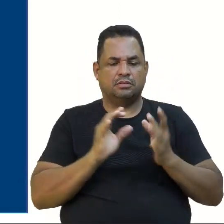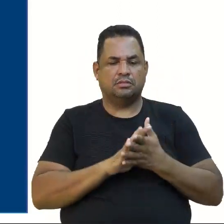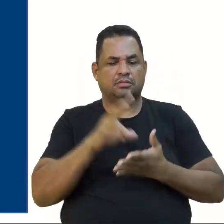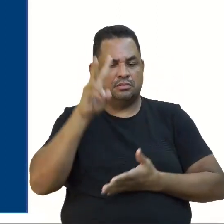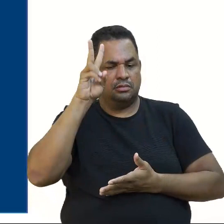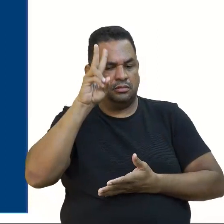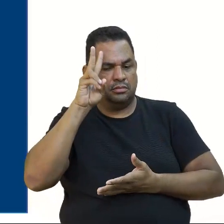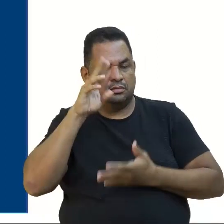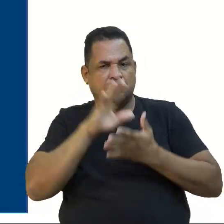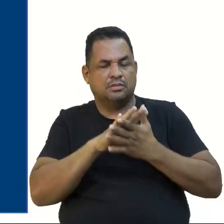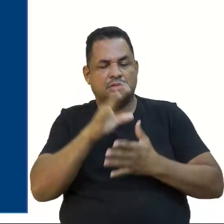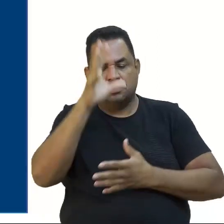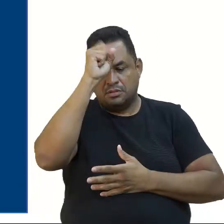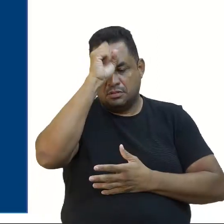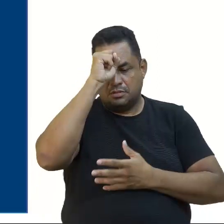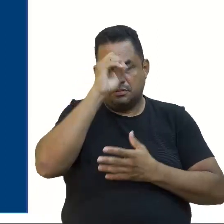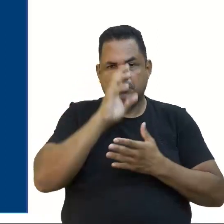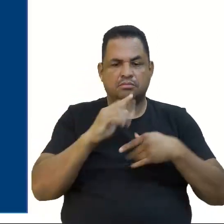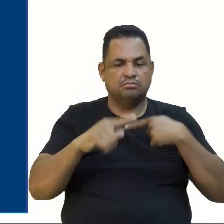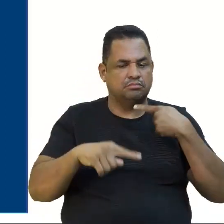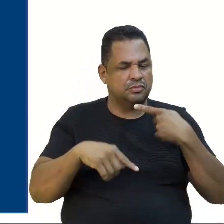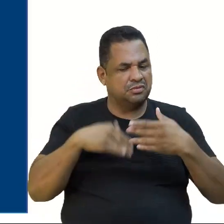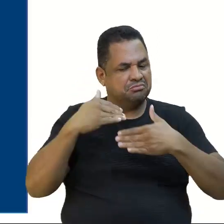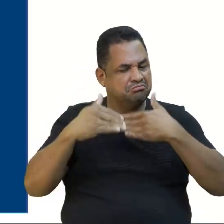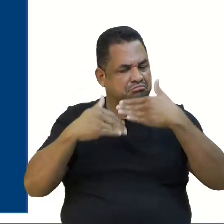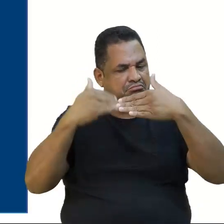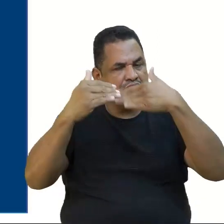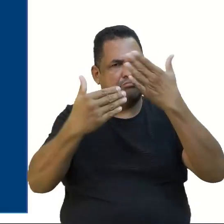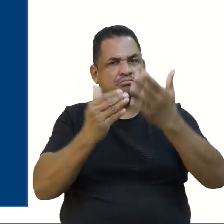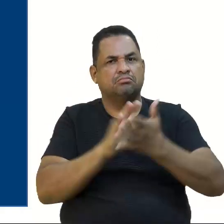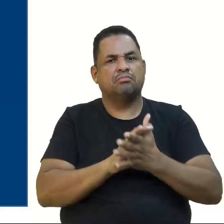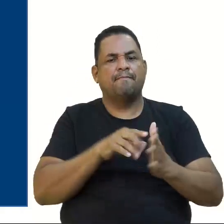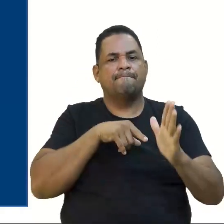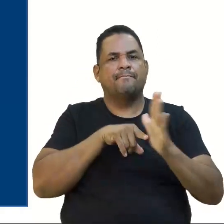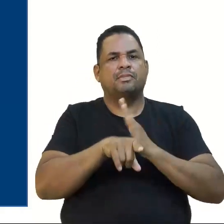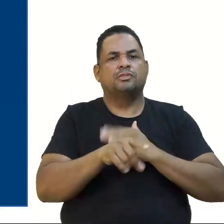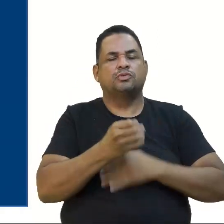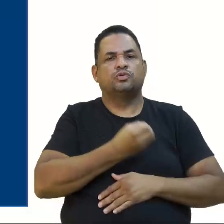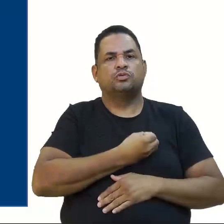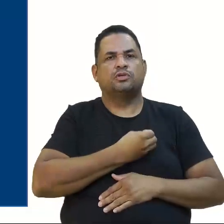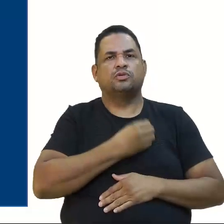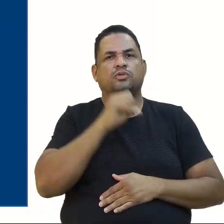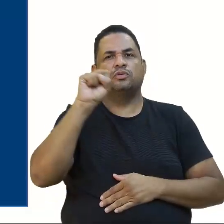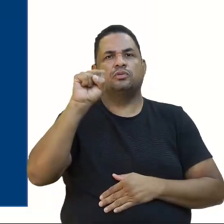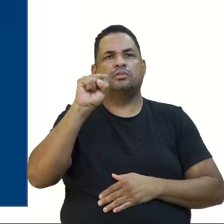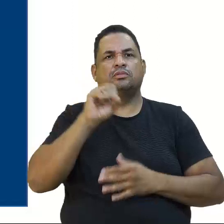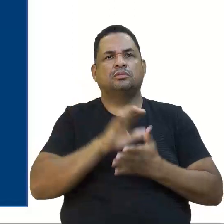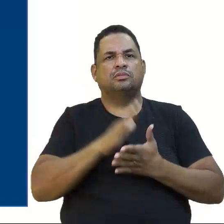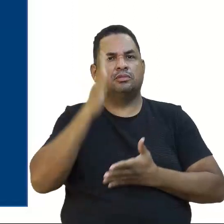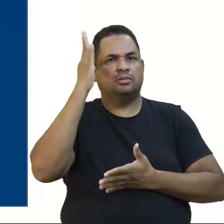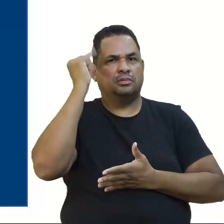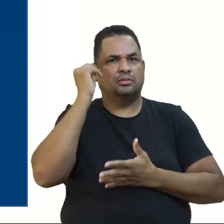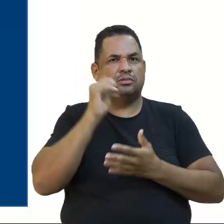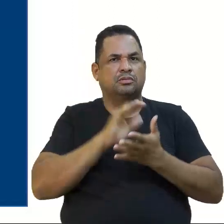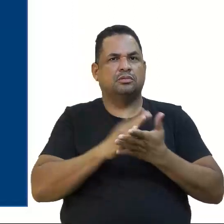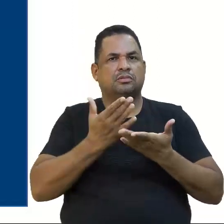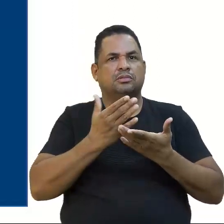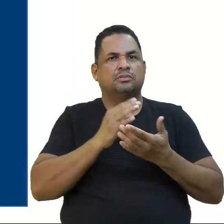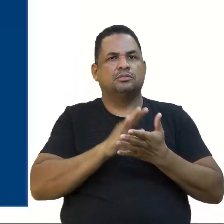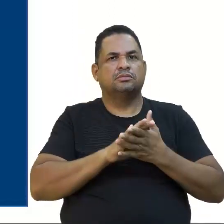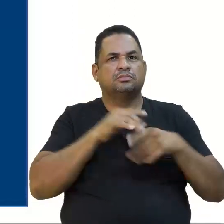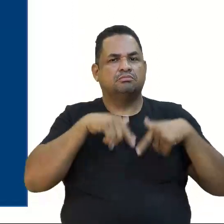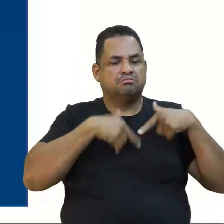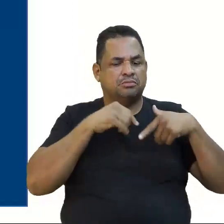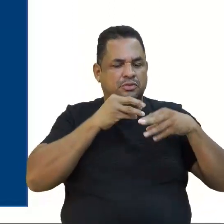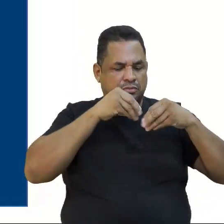relembrando, vai aprendendo conforme as aulas vão passando, tá? Pergunta de número 8, vamos lá? Sabendo que a produção de farinha